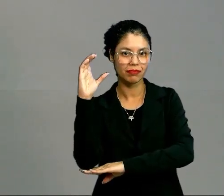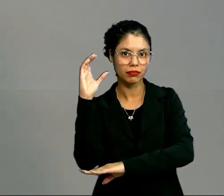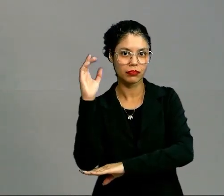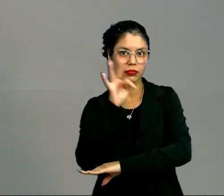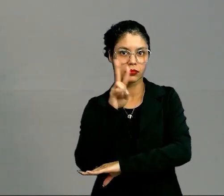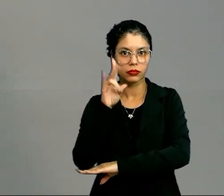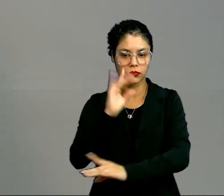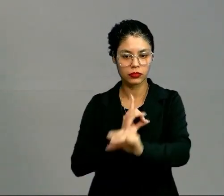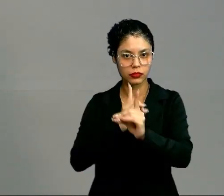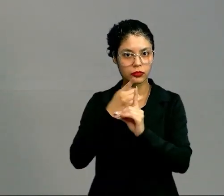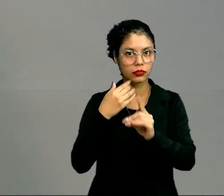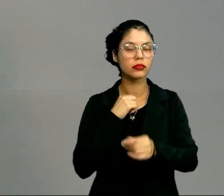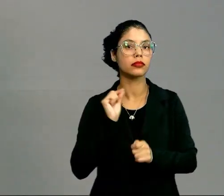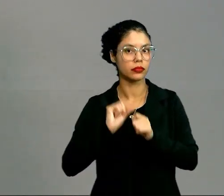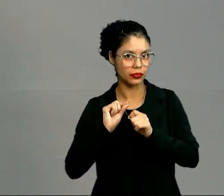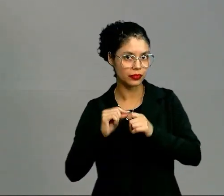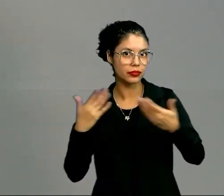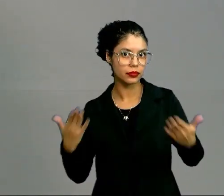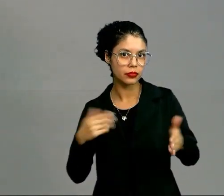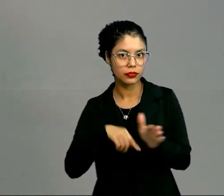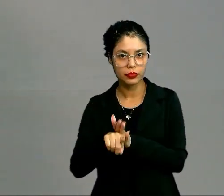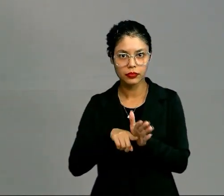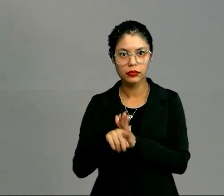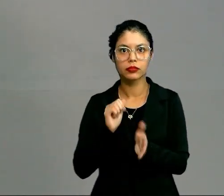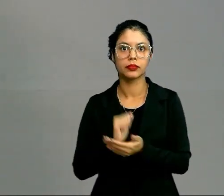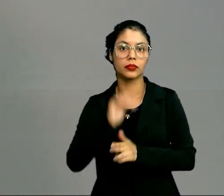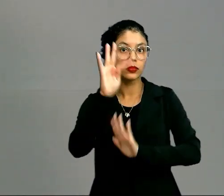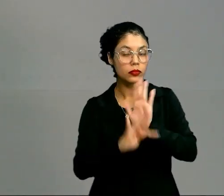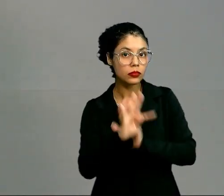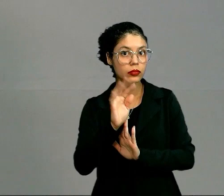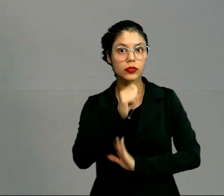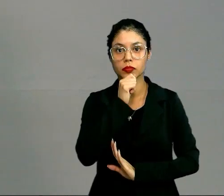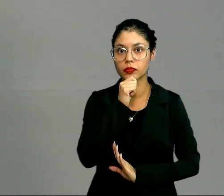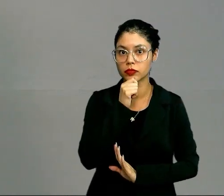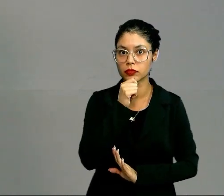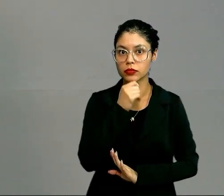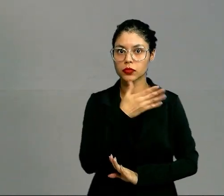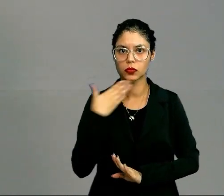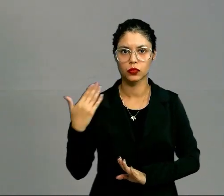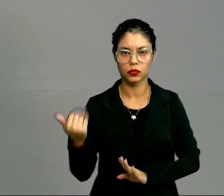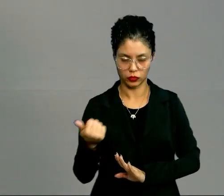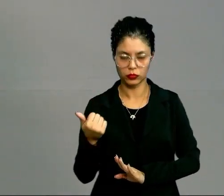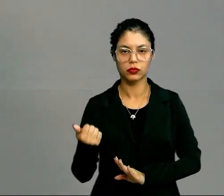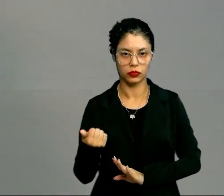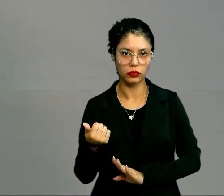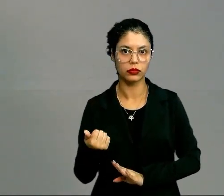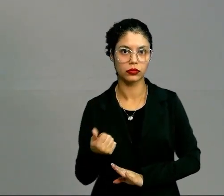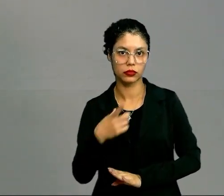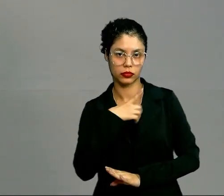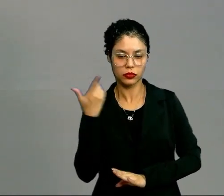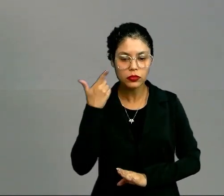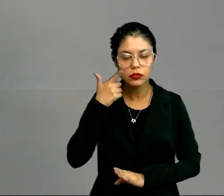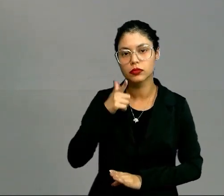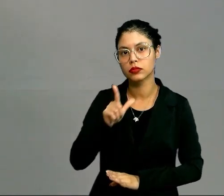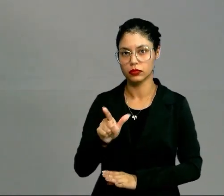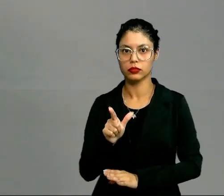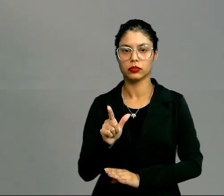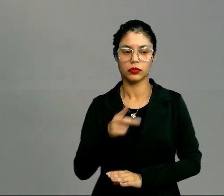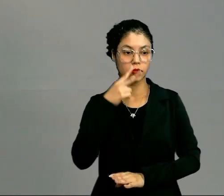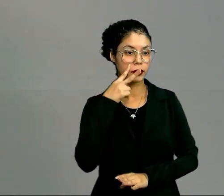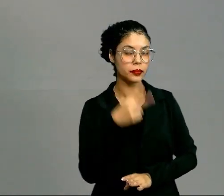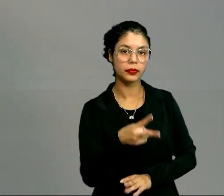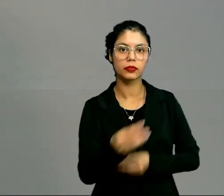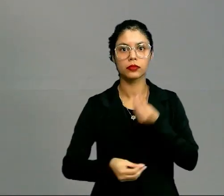Grã-Bretanha e da descoberta que foi feita. Então, para que o texto se torne mais verídico, para que eu consiga, de